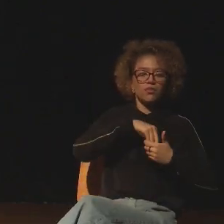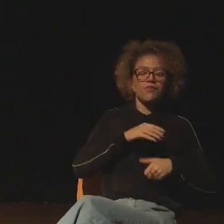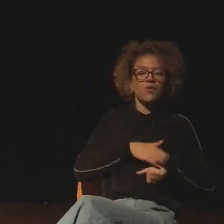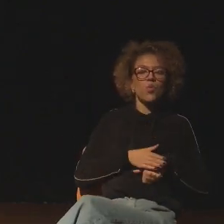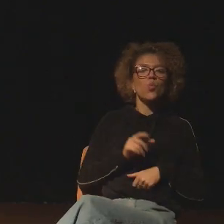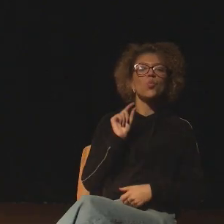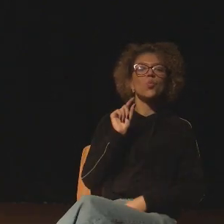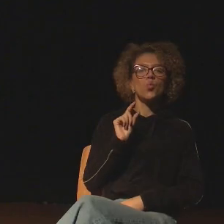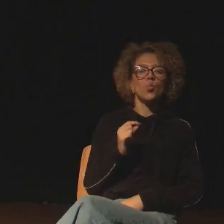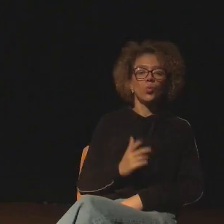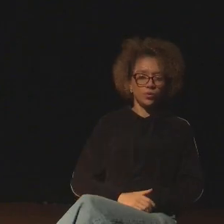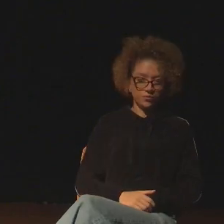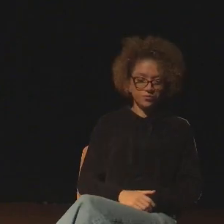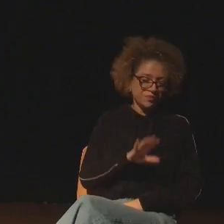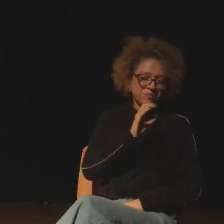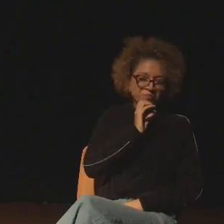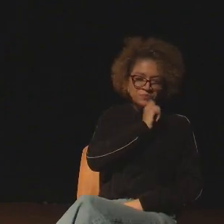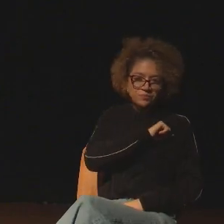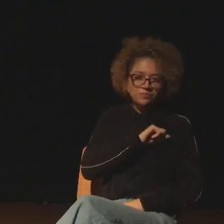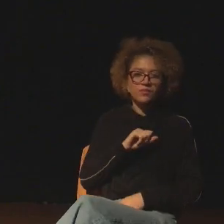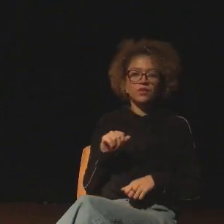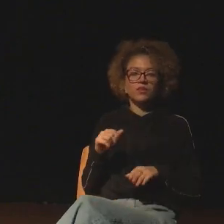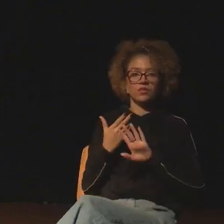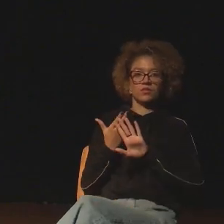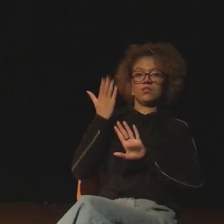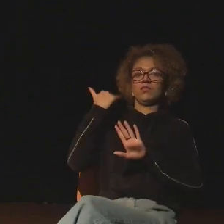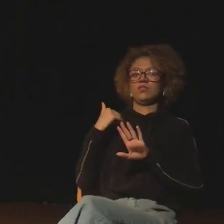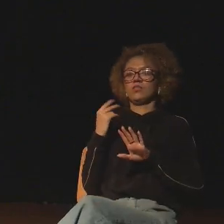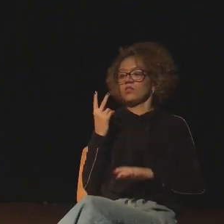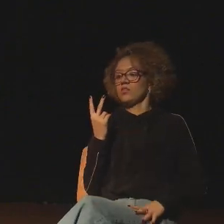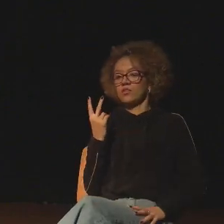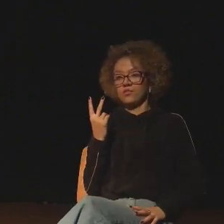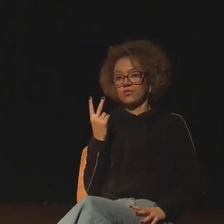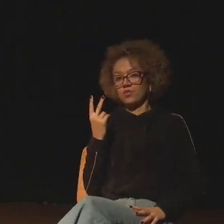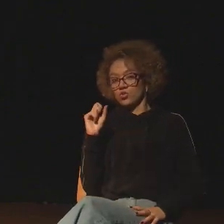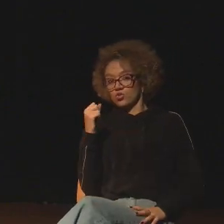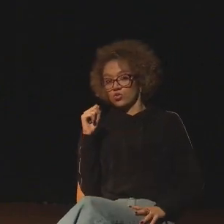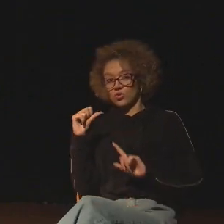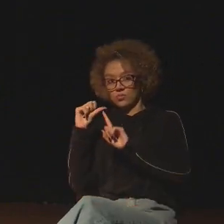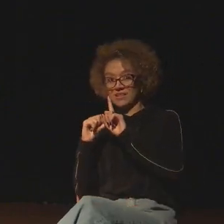consulta, só voltando, foi feita do período do dia 28/10 ao dia